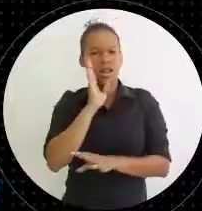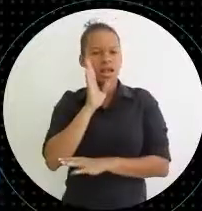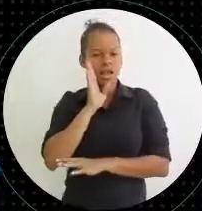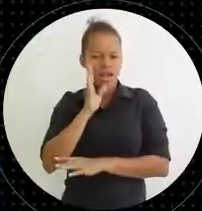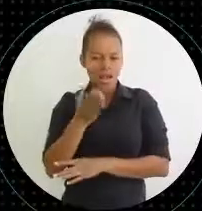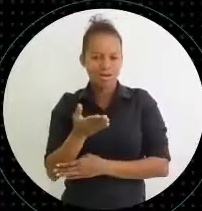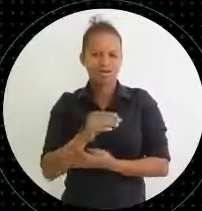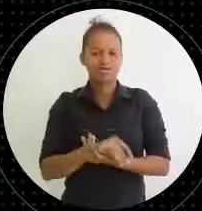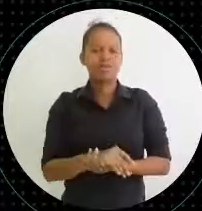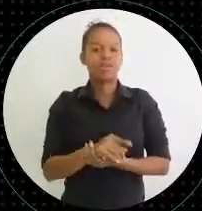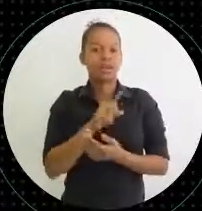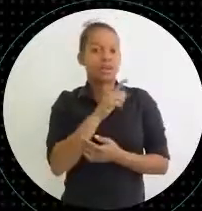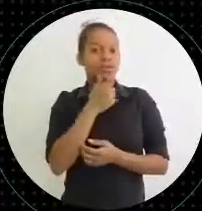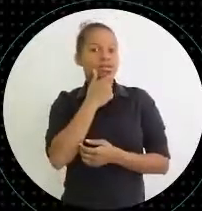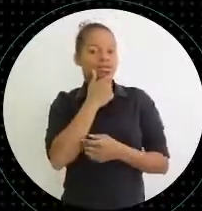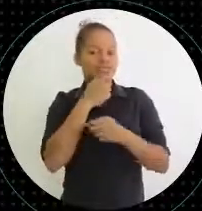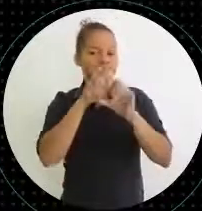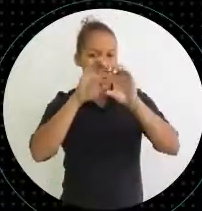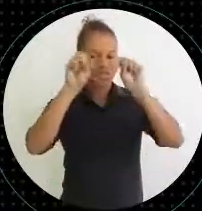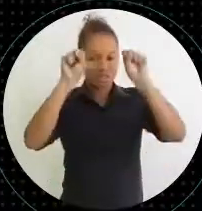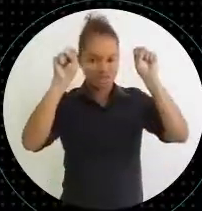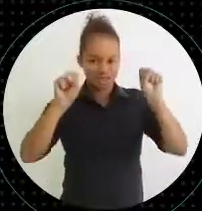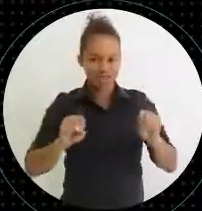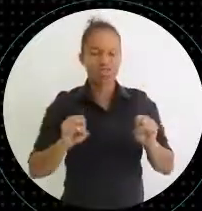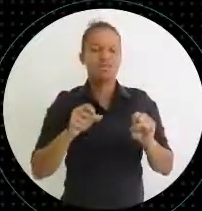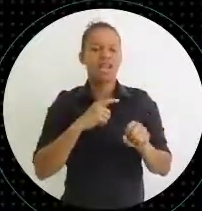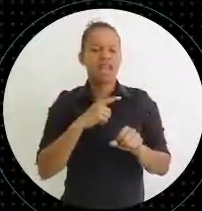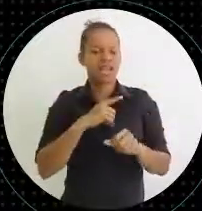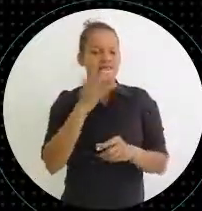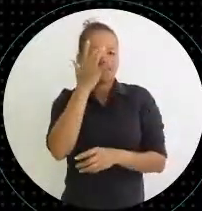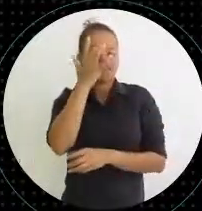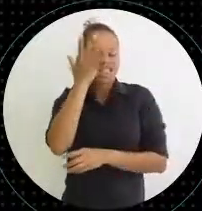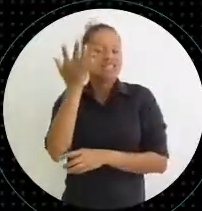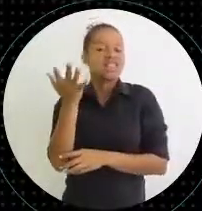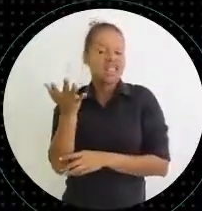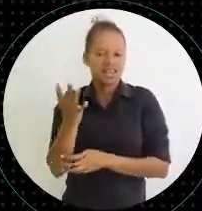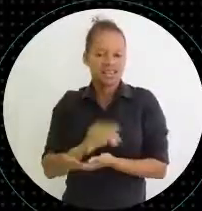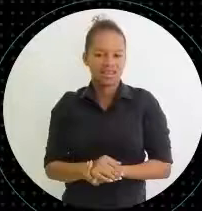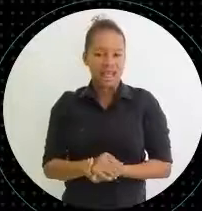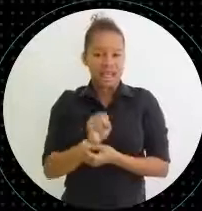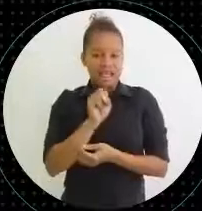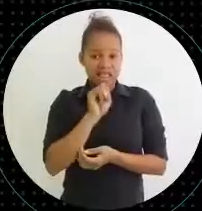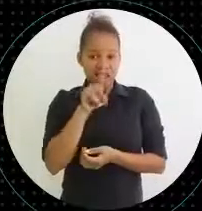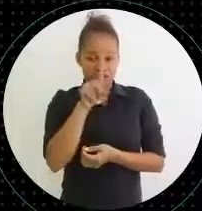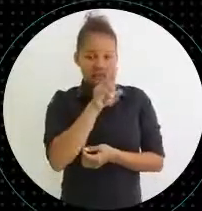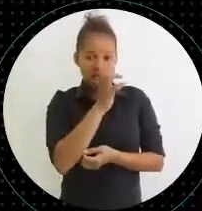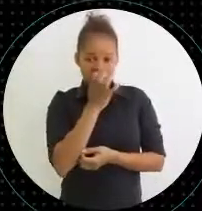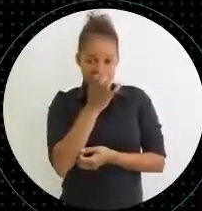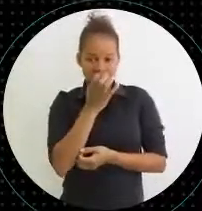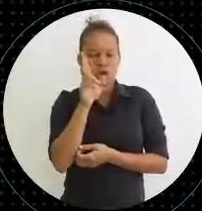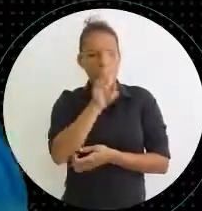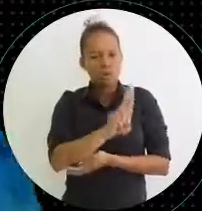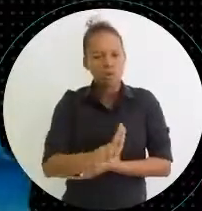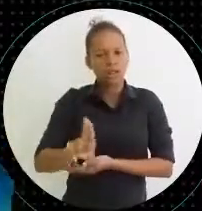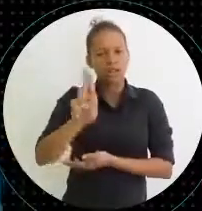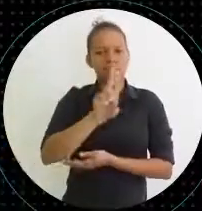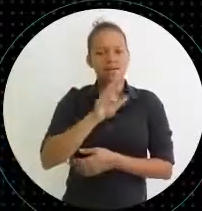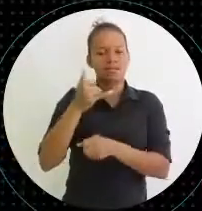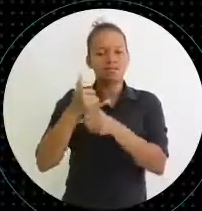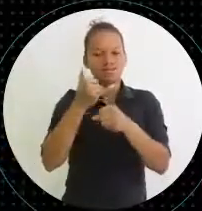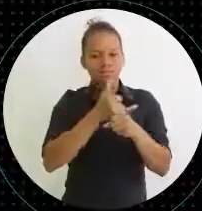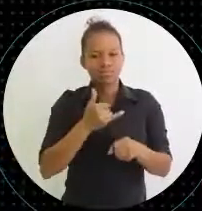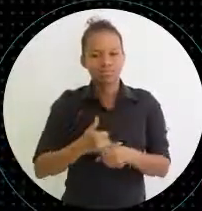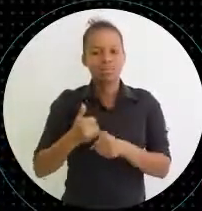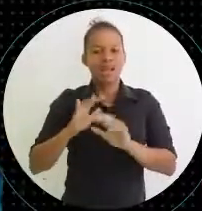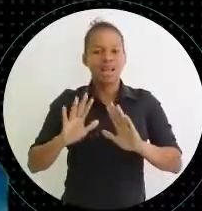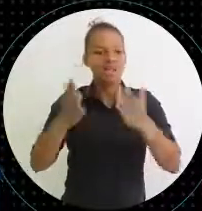certo? Então o Bootstrap ele tem essa facilidade. Se você quiser utilizar as funções